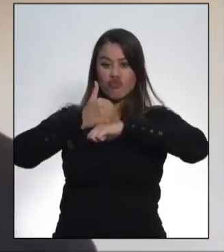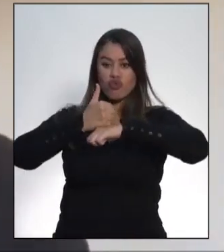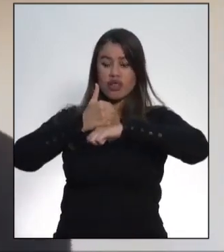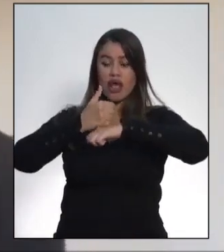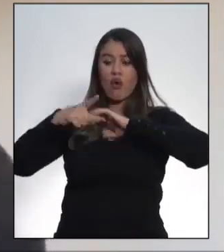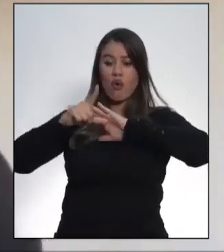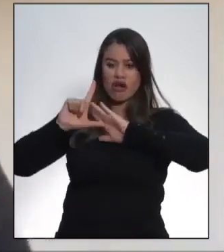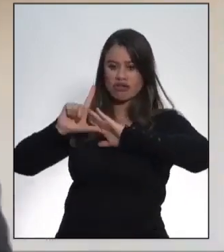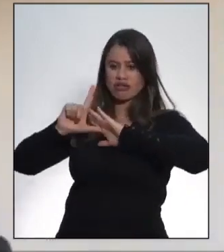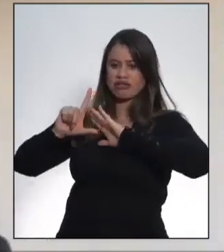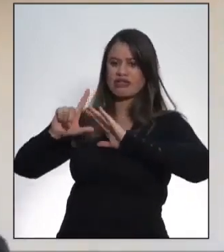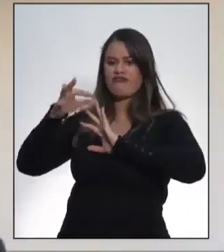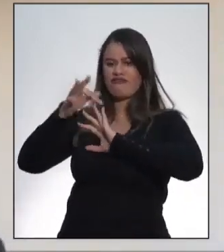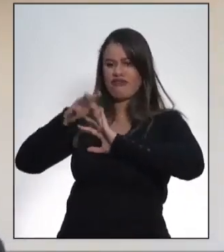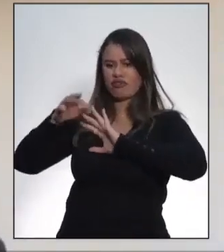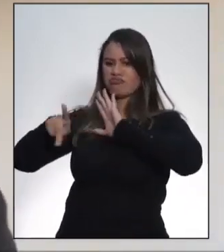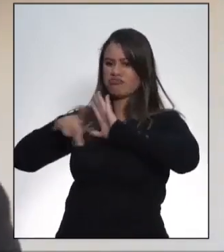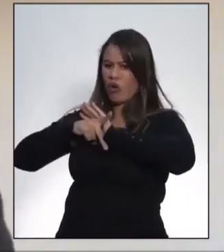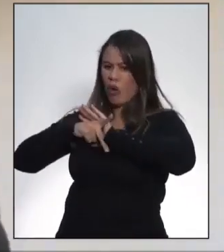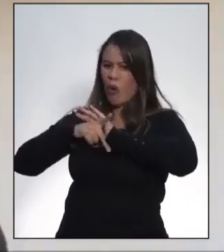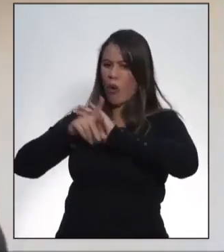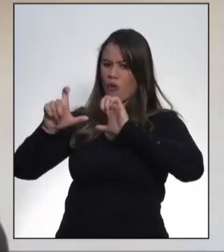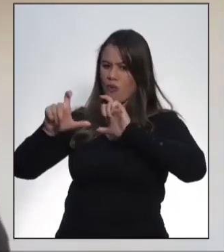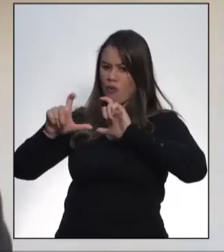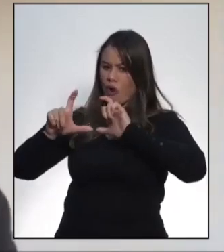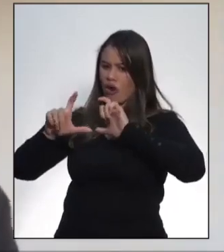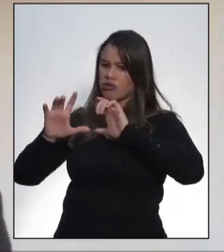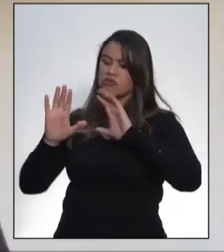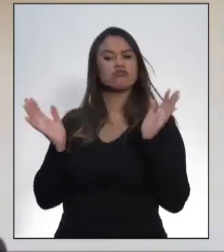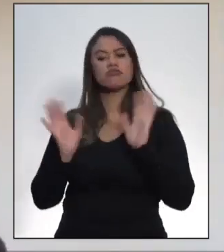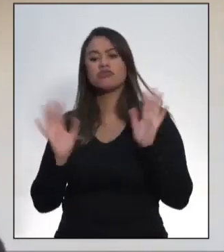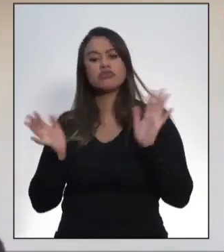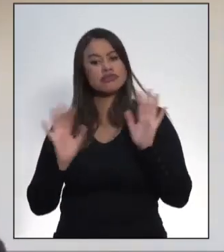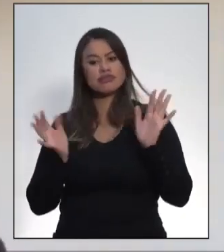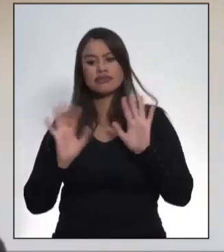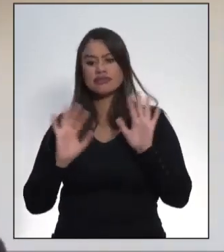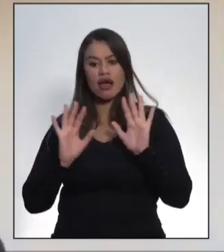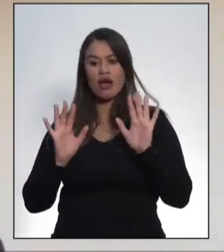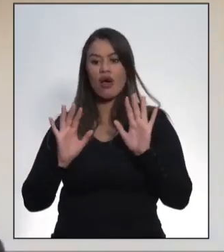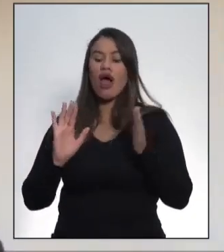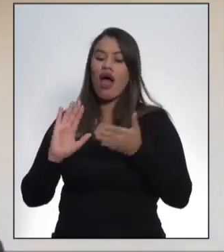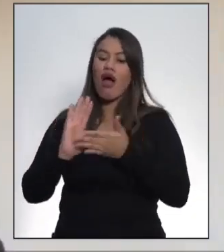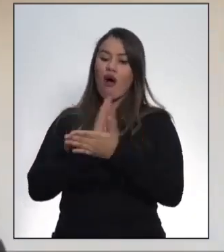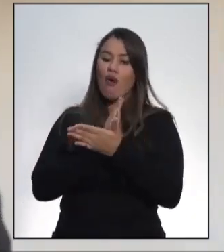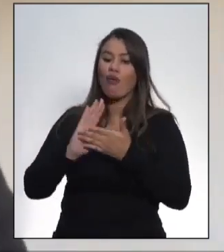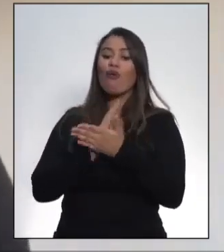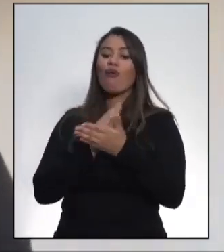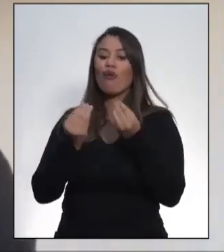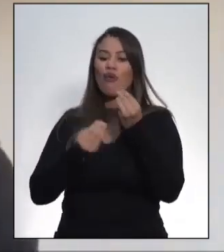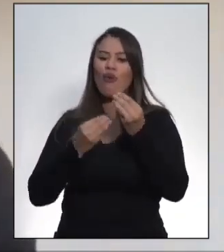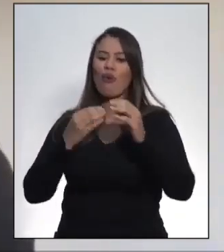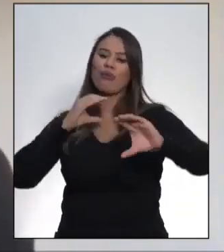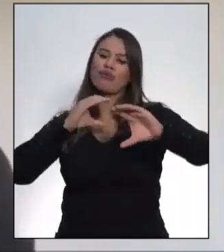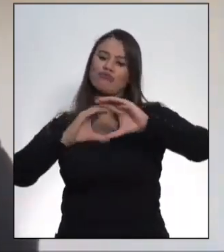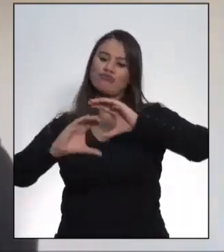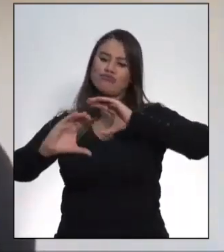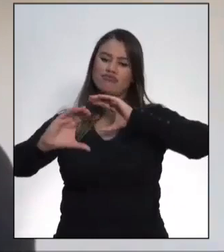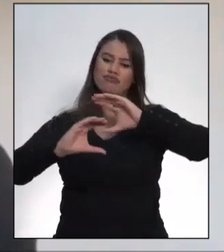comunicação, faculdade de jornalismo, por exemplo, ou faculdade ela associada à publicidade, tem a